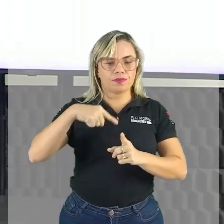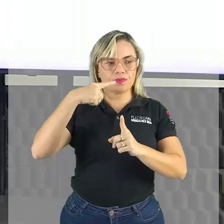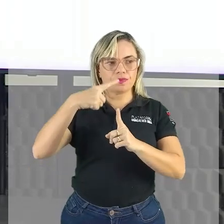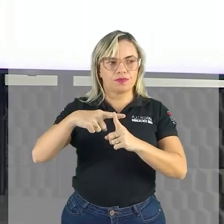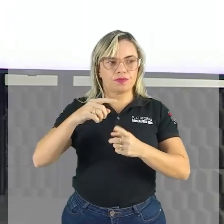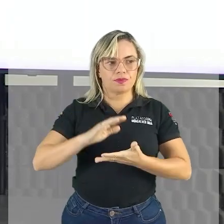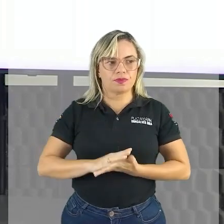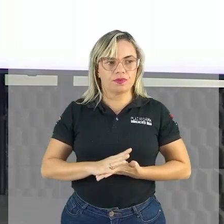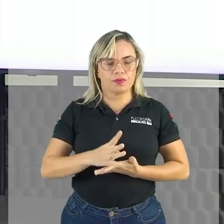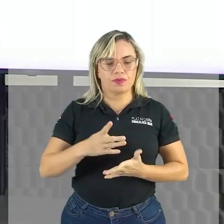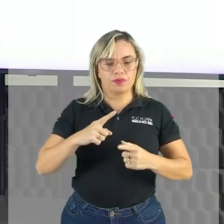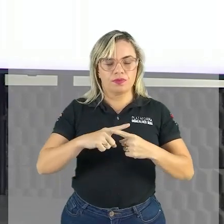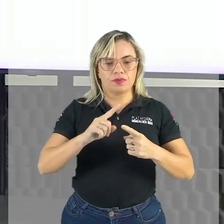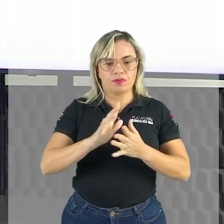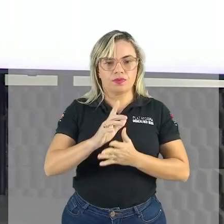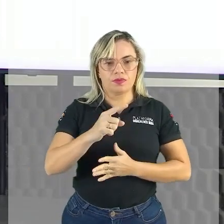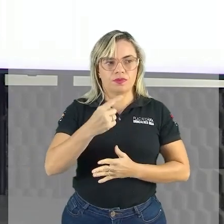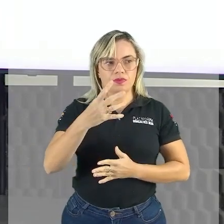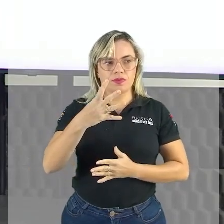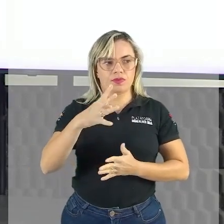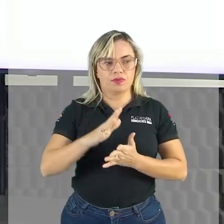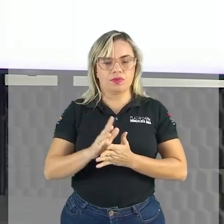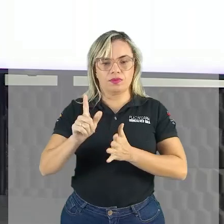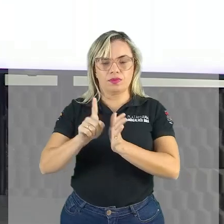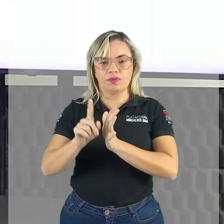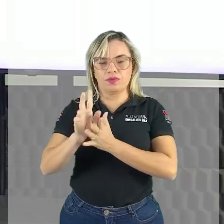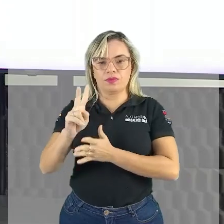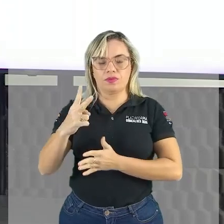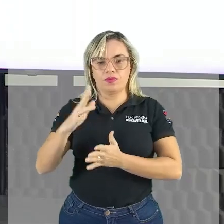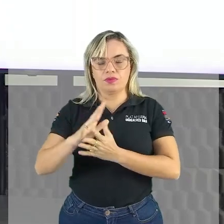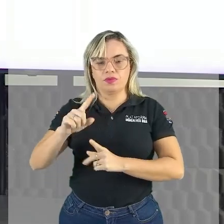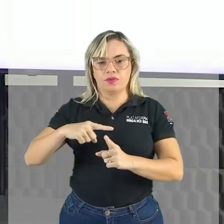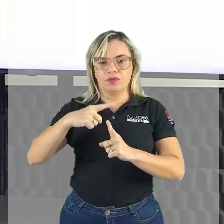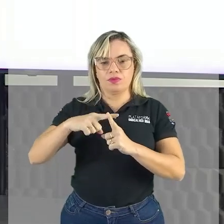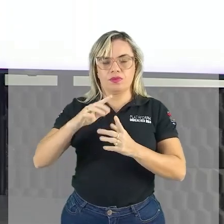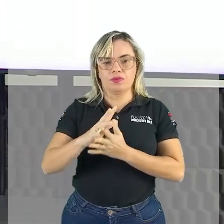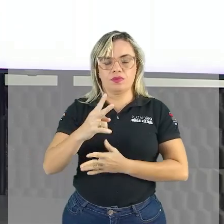4 vezes 1, 4. 4 menos 2, mais 2.